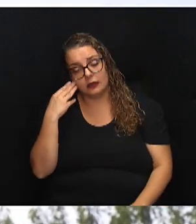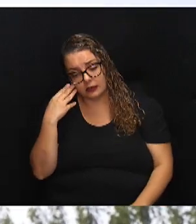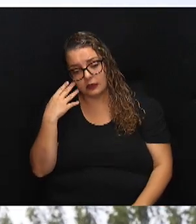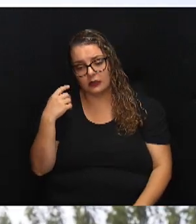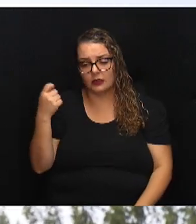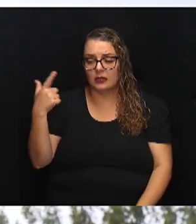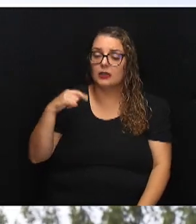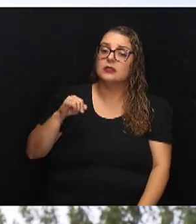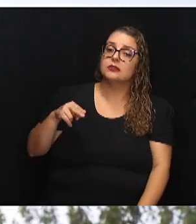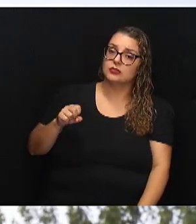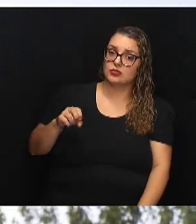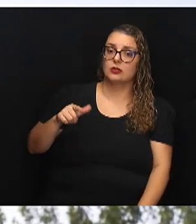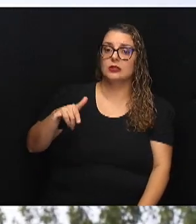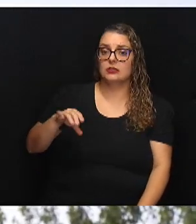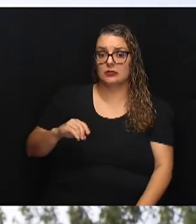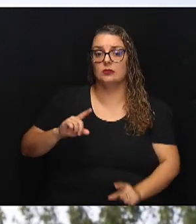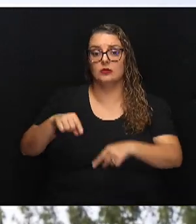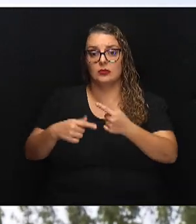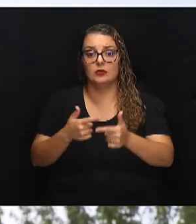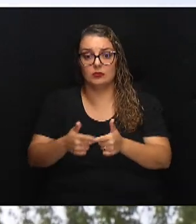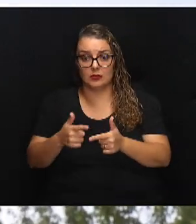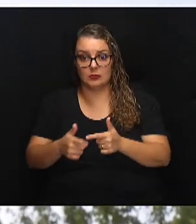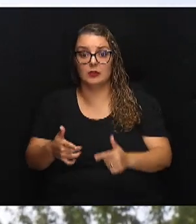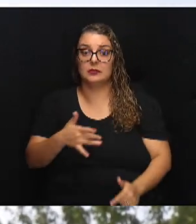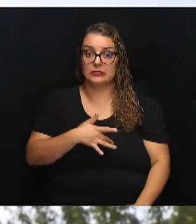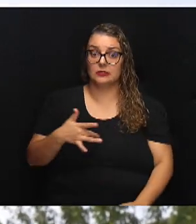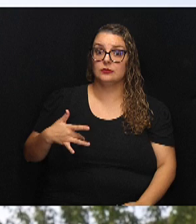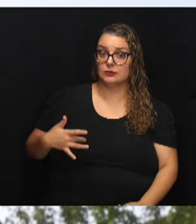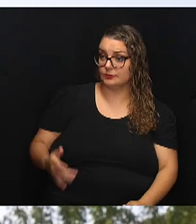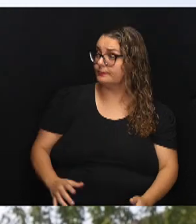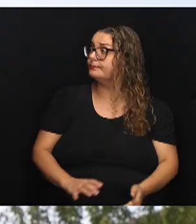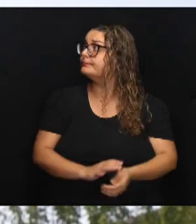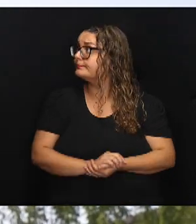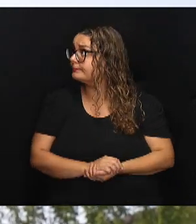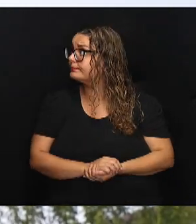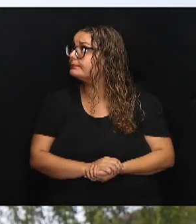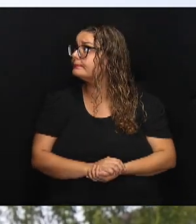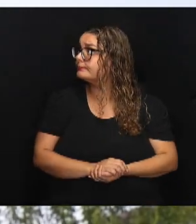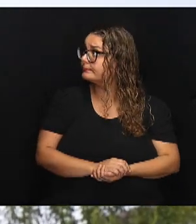insolação e outros problemas de saúde.